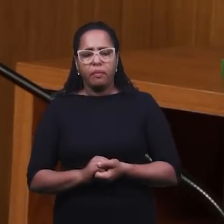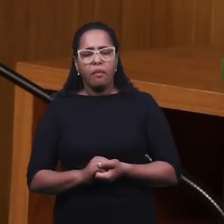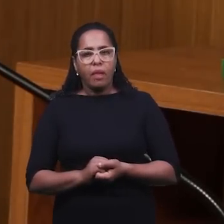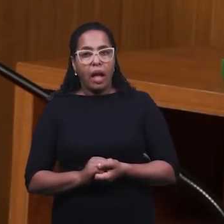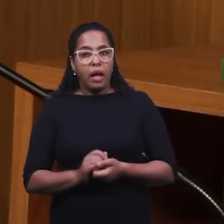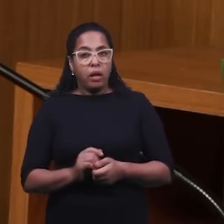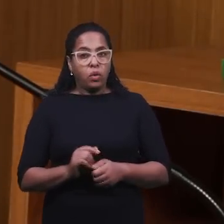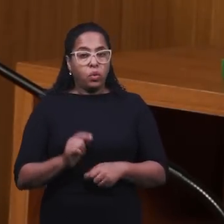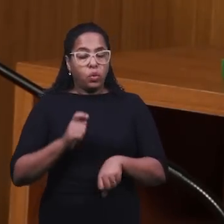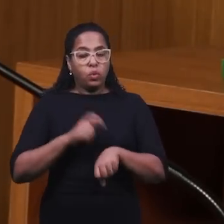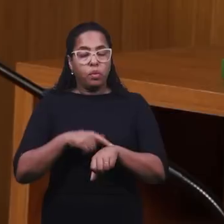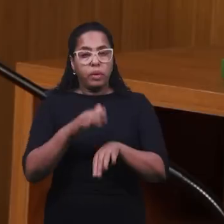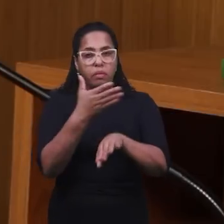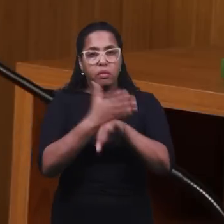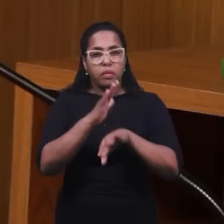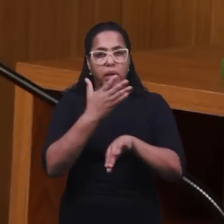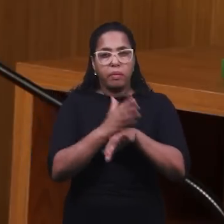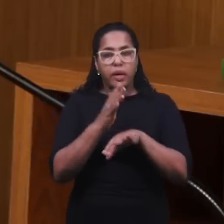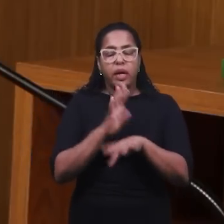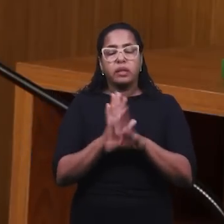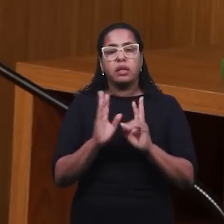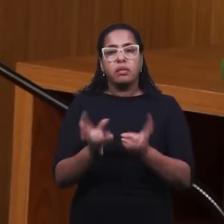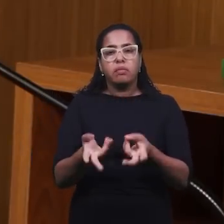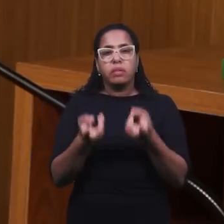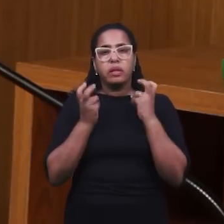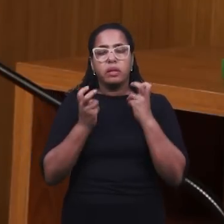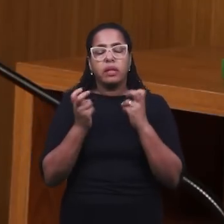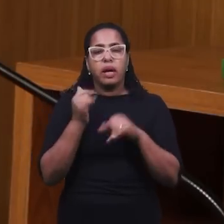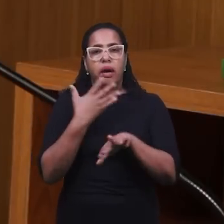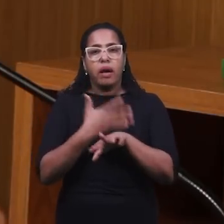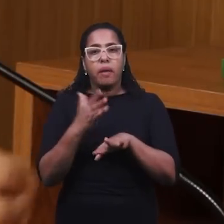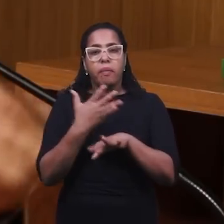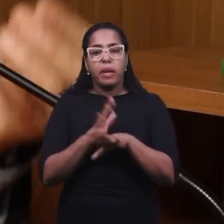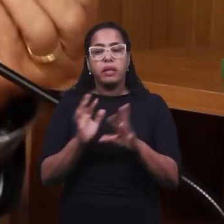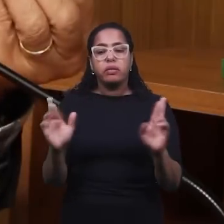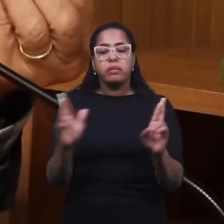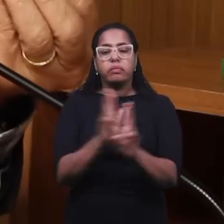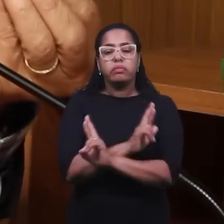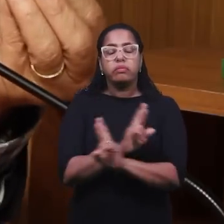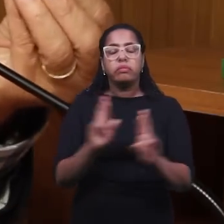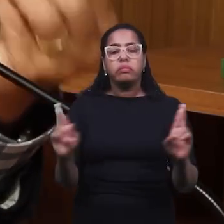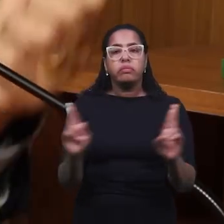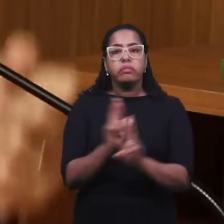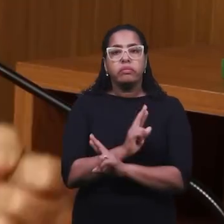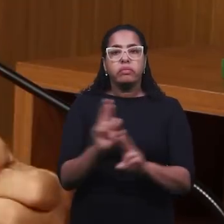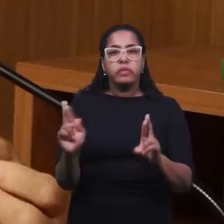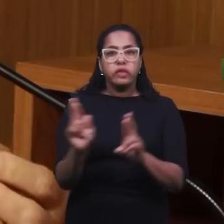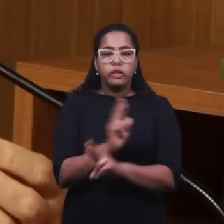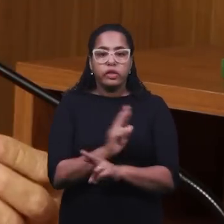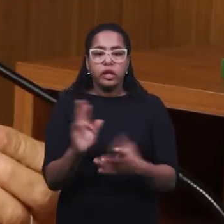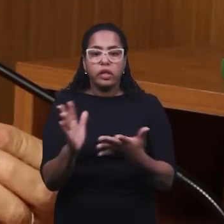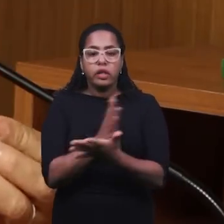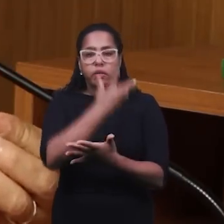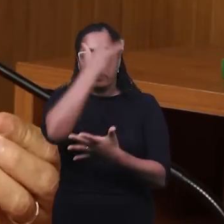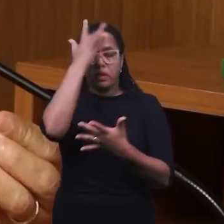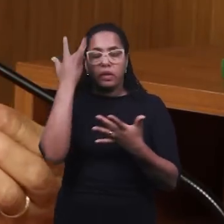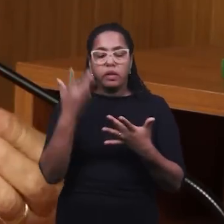Quando alguém descreveu aquilo ali, você não pode, quando